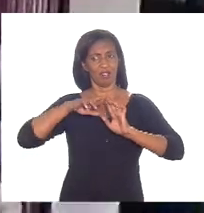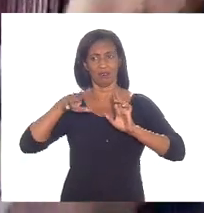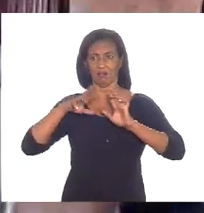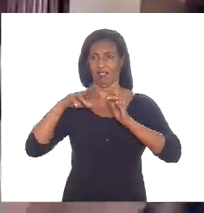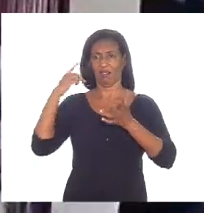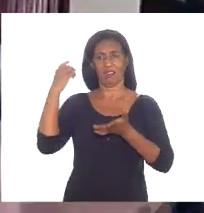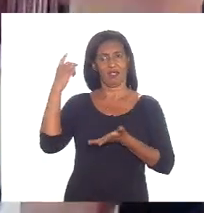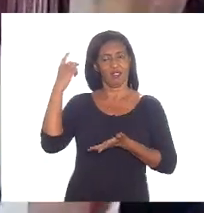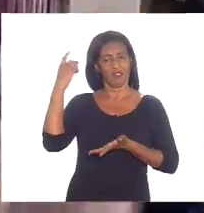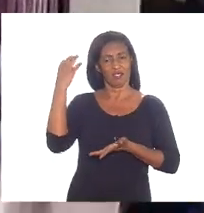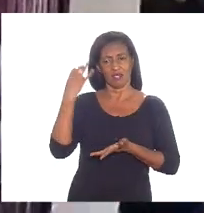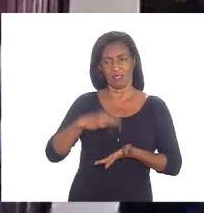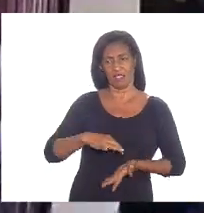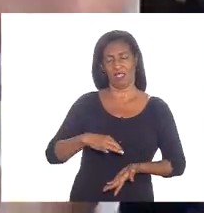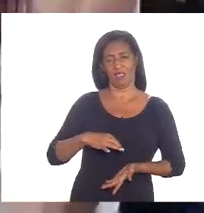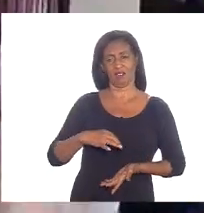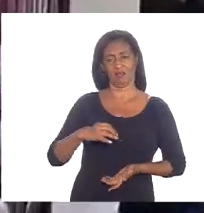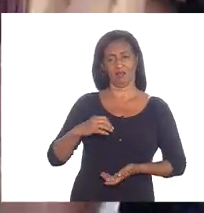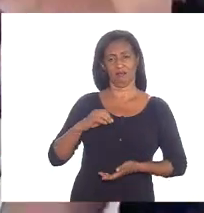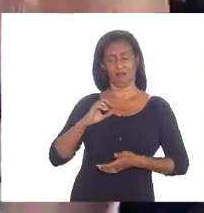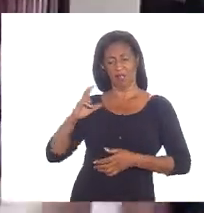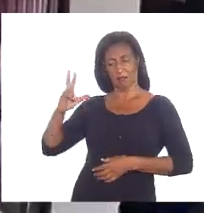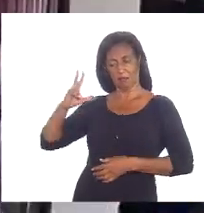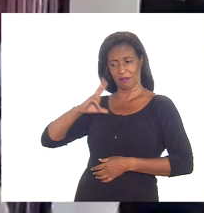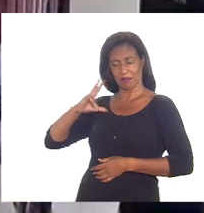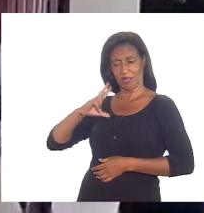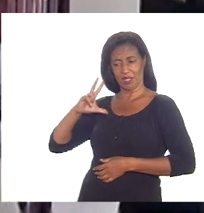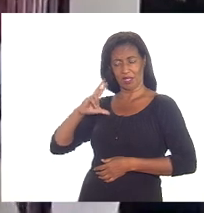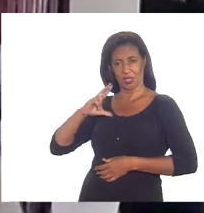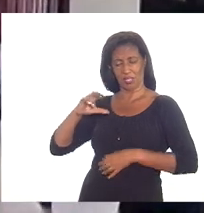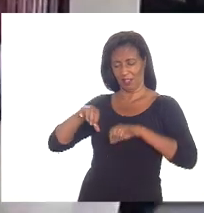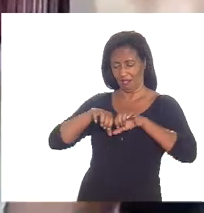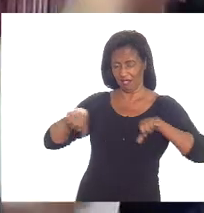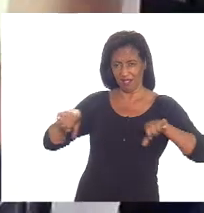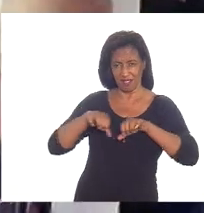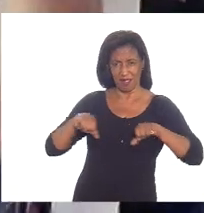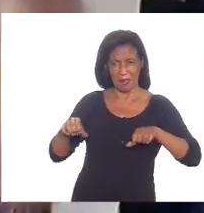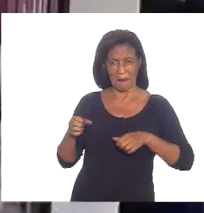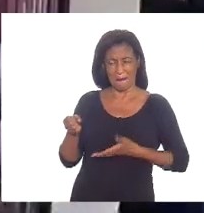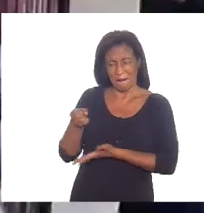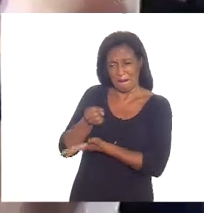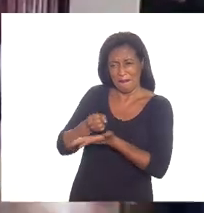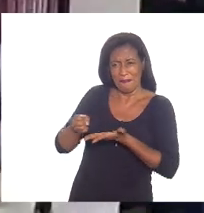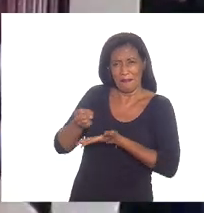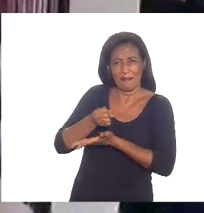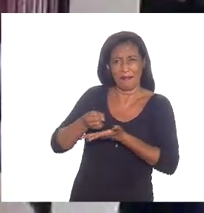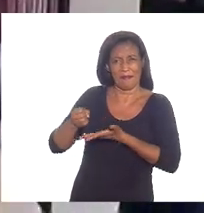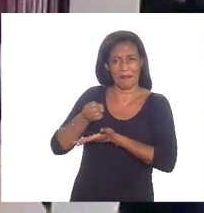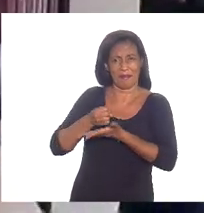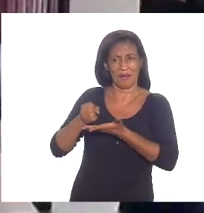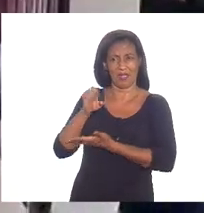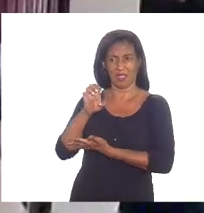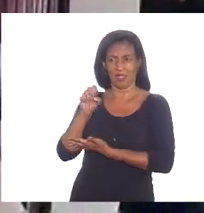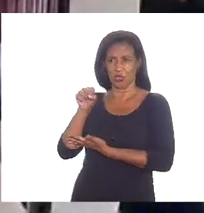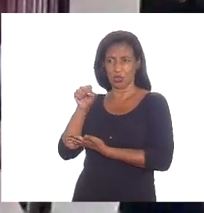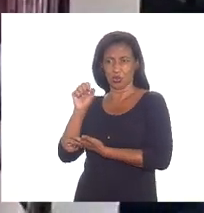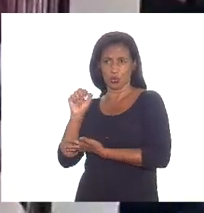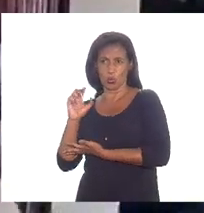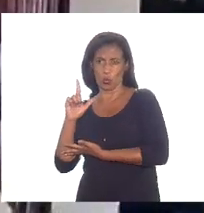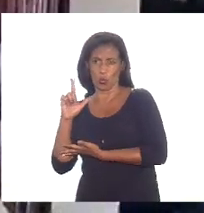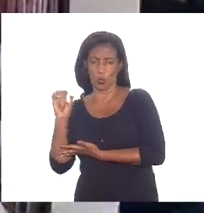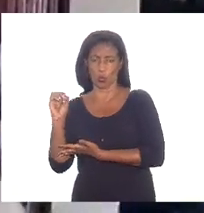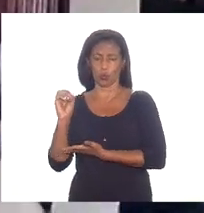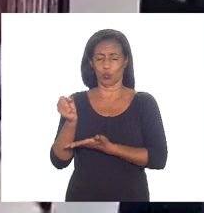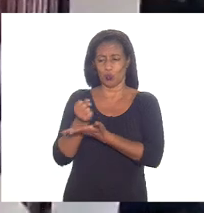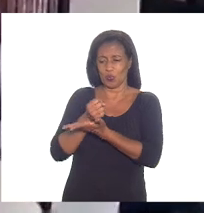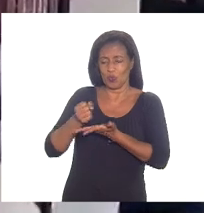a privatização de um sistema de saneamento básico. Saneamento básico significa, não é só abastecimento de